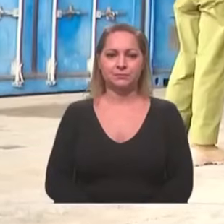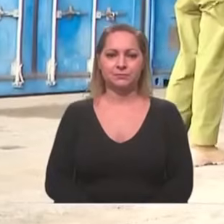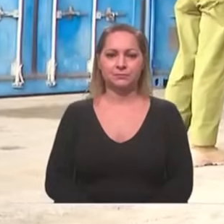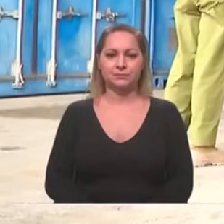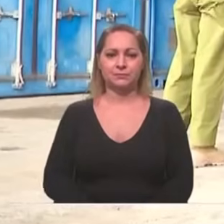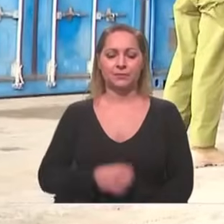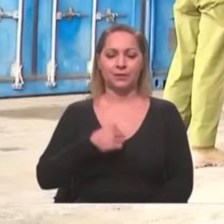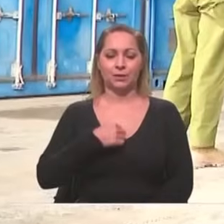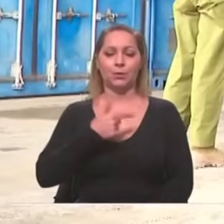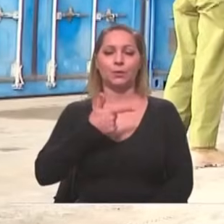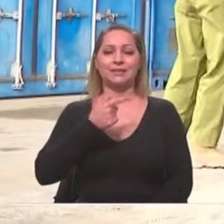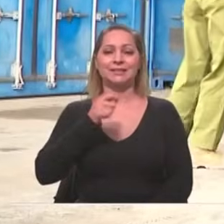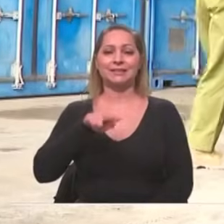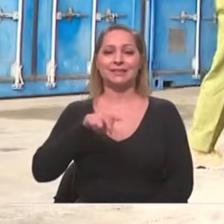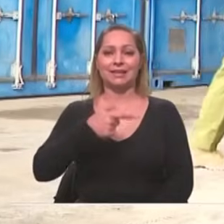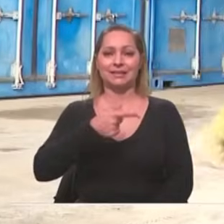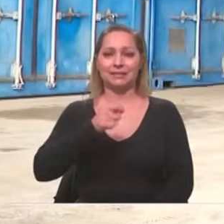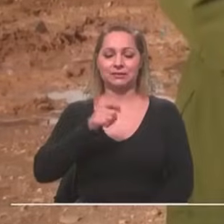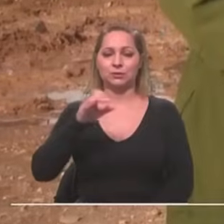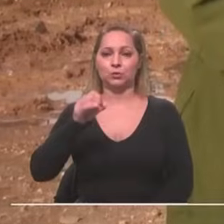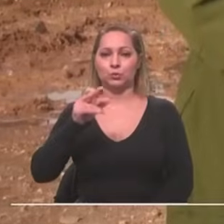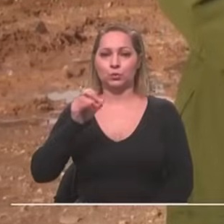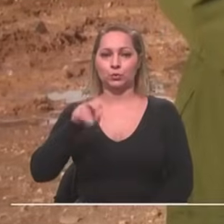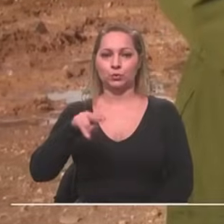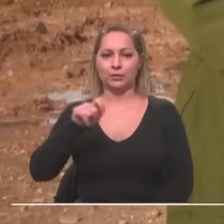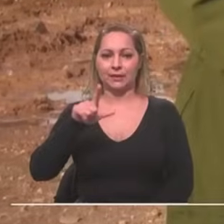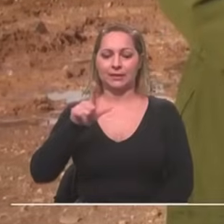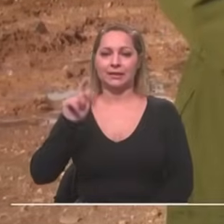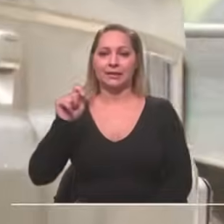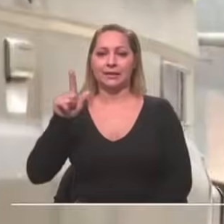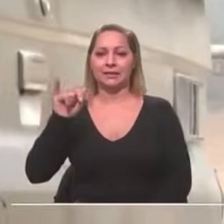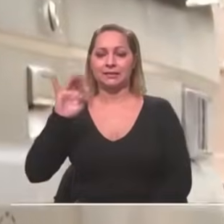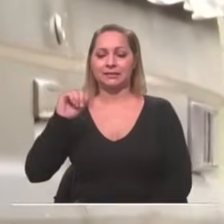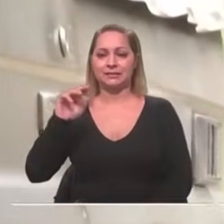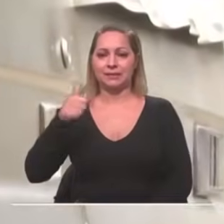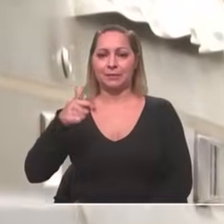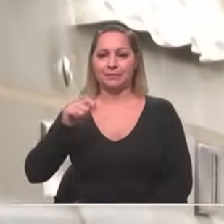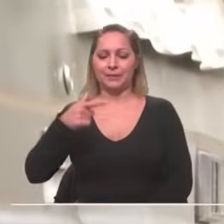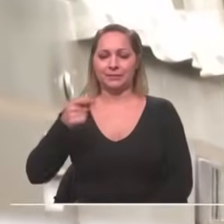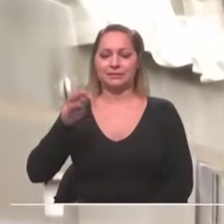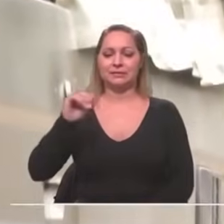Sou Tenente Coronel Elizabeth Silva, tenho 43 anos e sou comandante do Grupo de Carros de Combate.